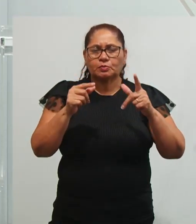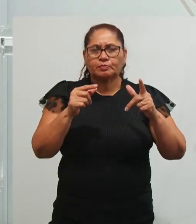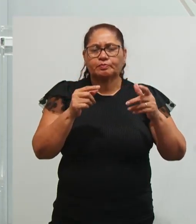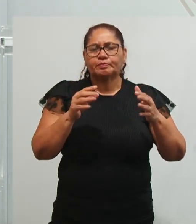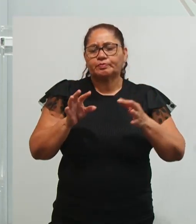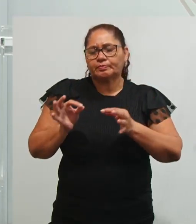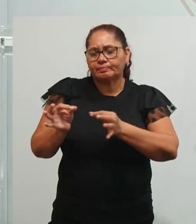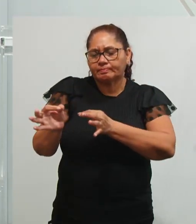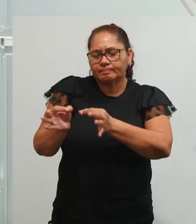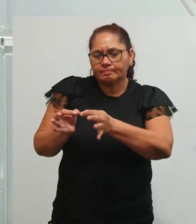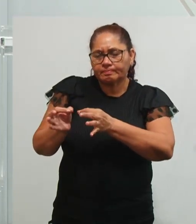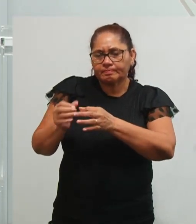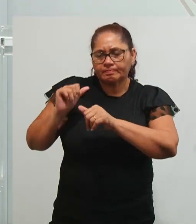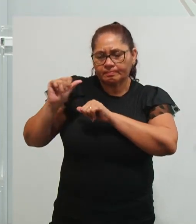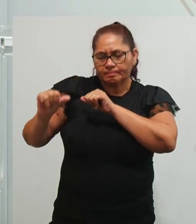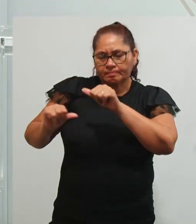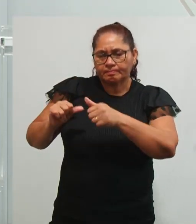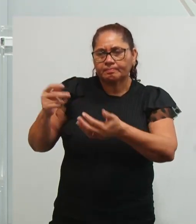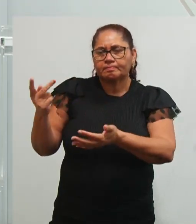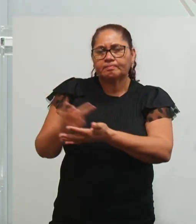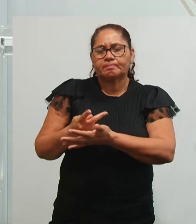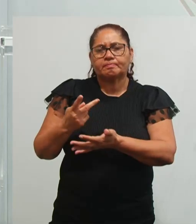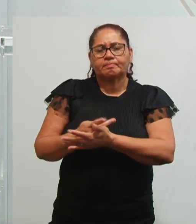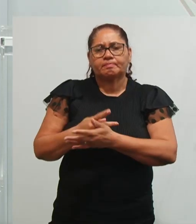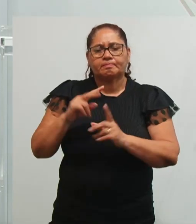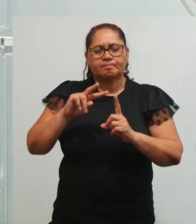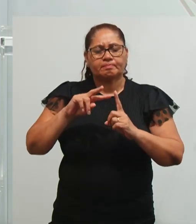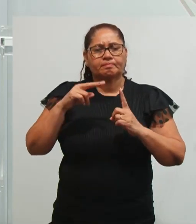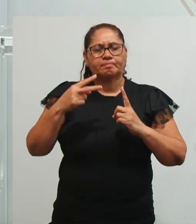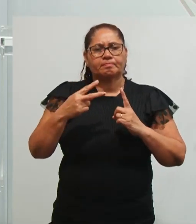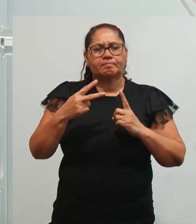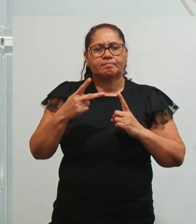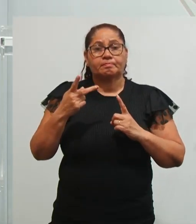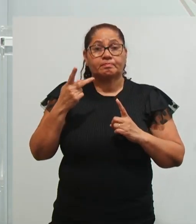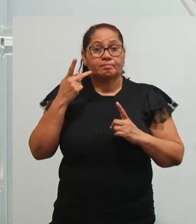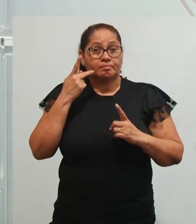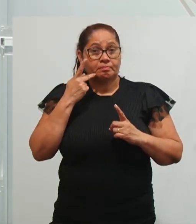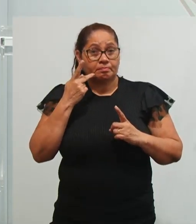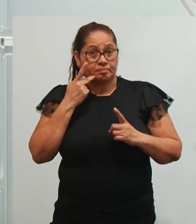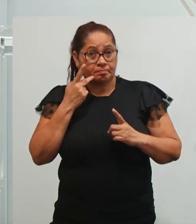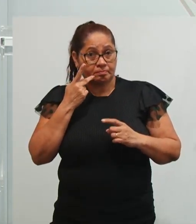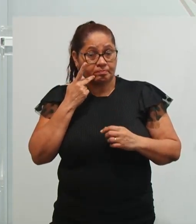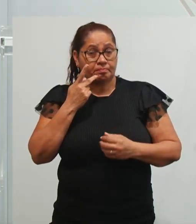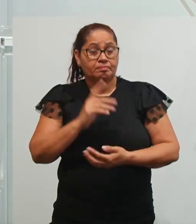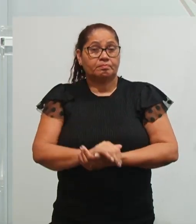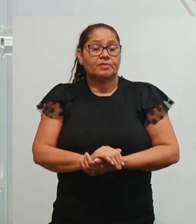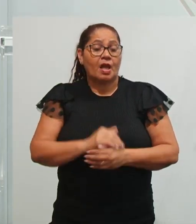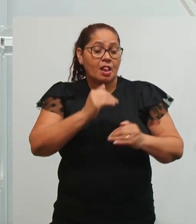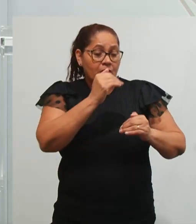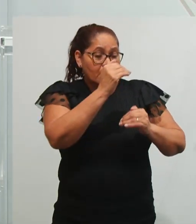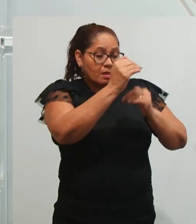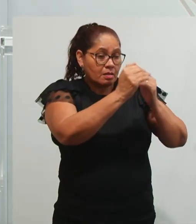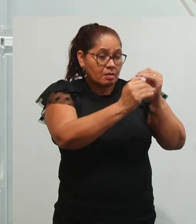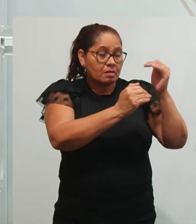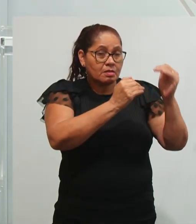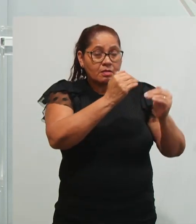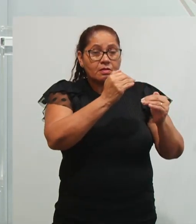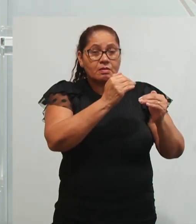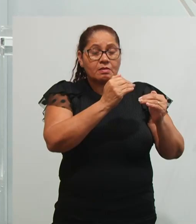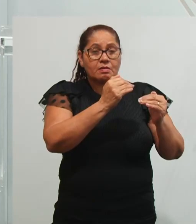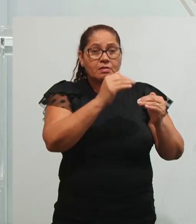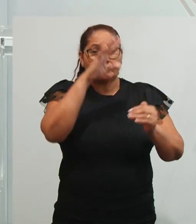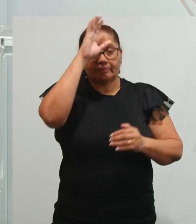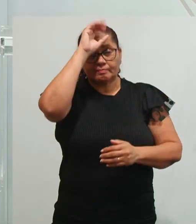a relação entre avaliação e erro pela perspectiva do Piaget, né, de que o erro ele é um processo da aprendizagem